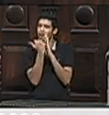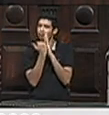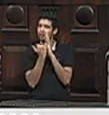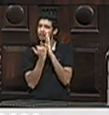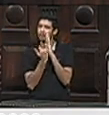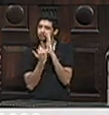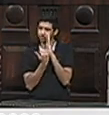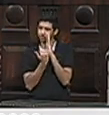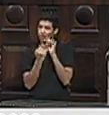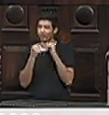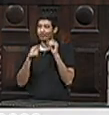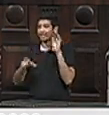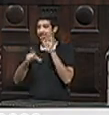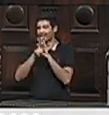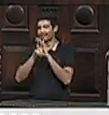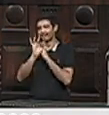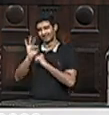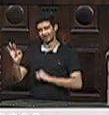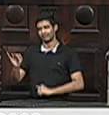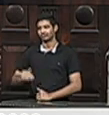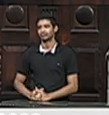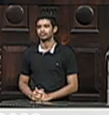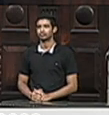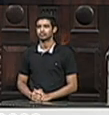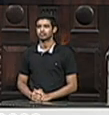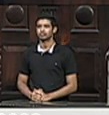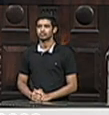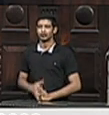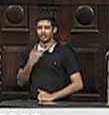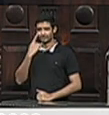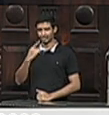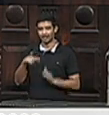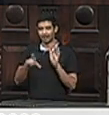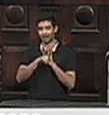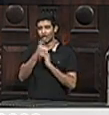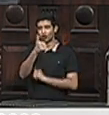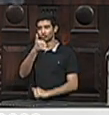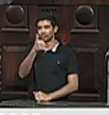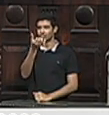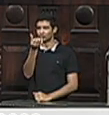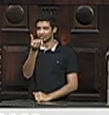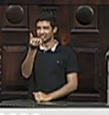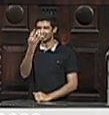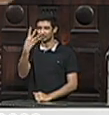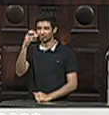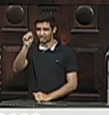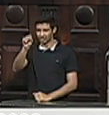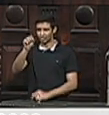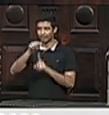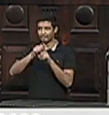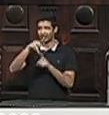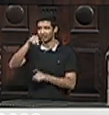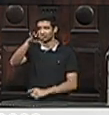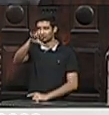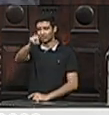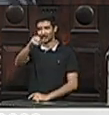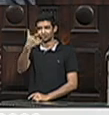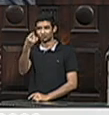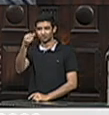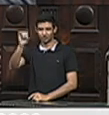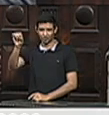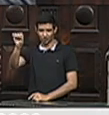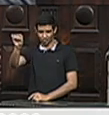uma modificação que me parece indesejável, deputada enfermeira Rejane, porque nós temos uma lei estadual que